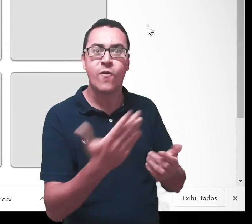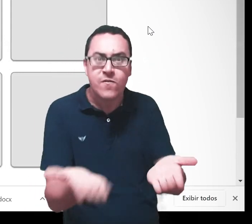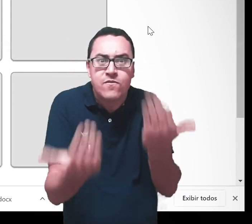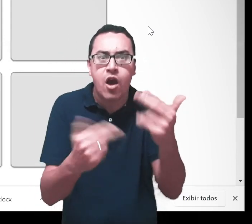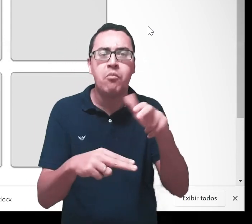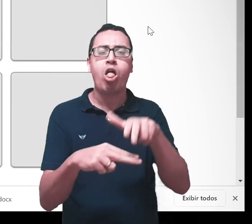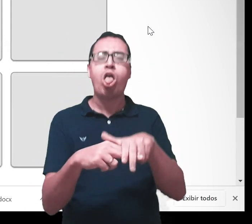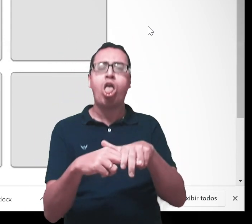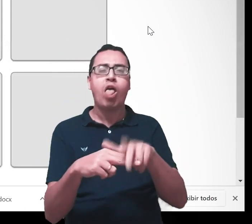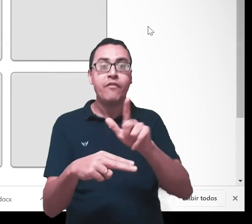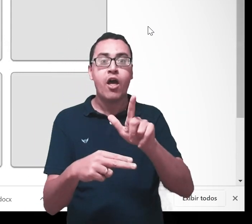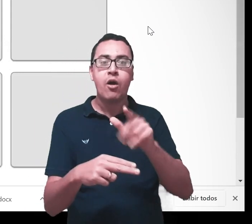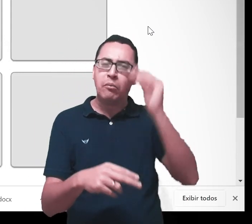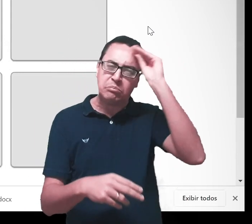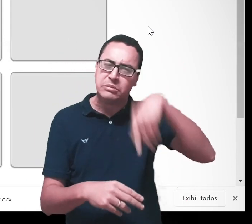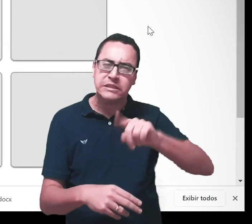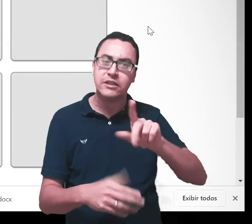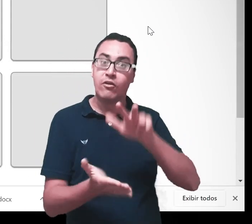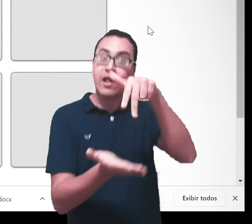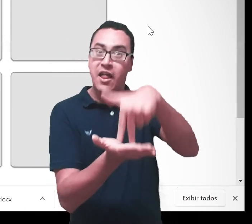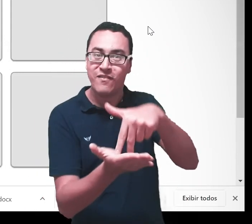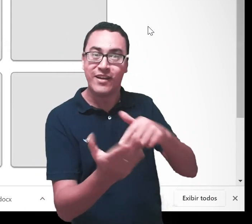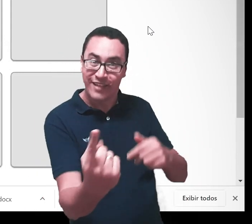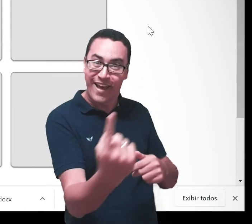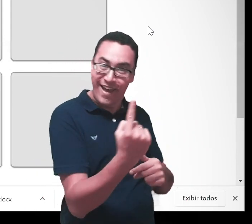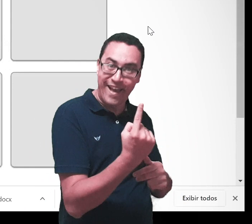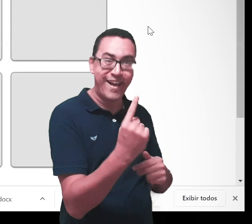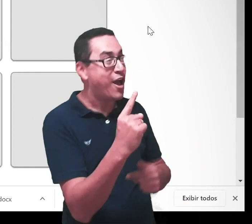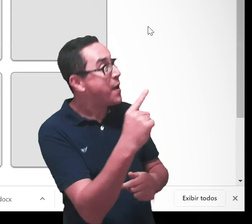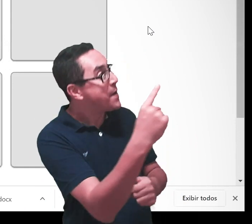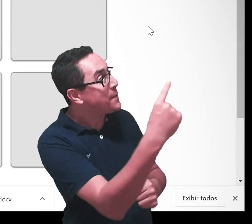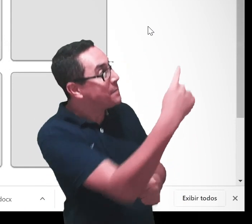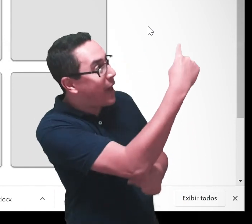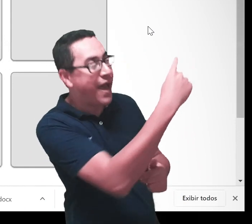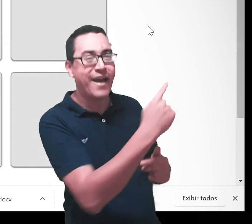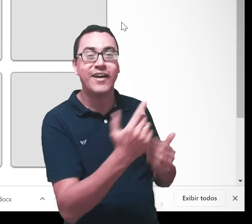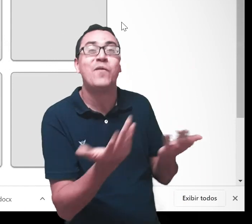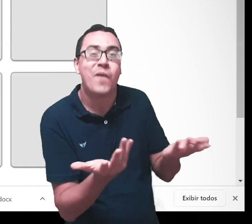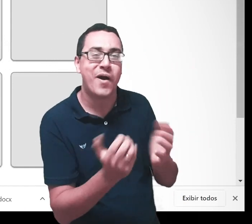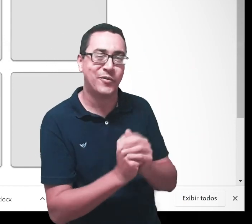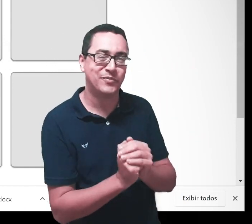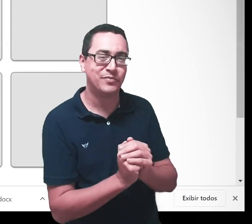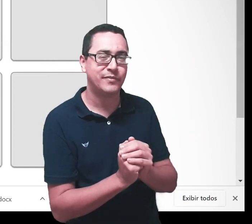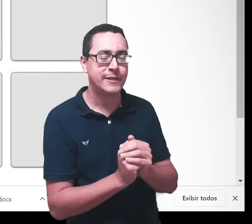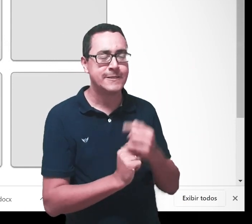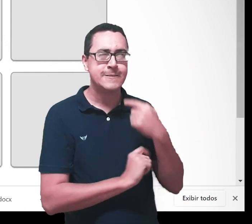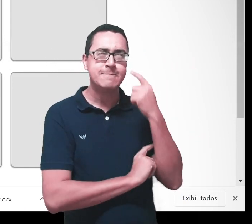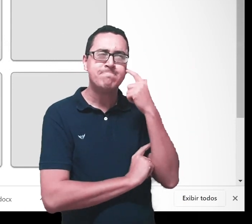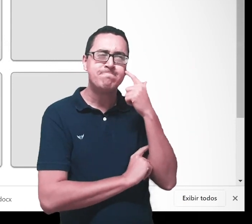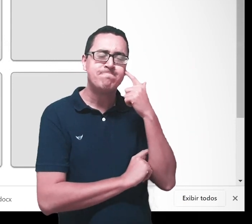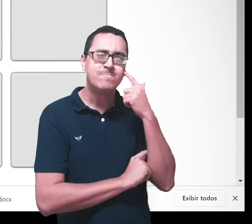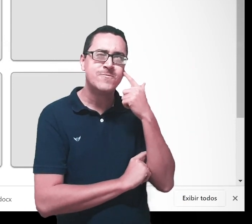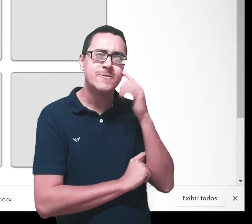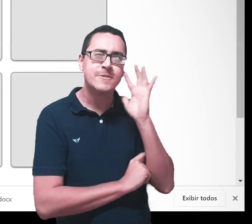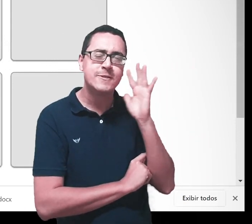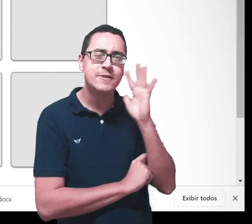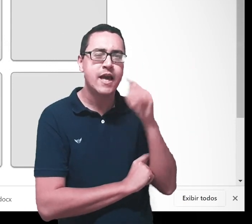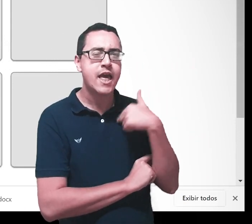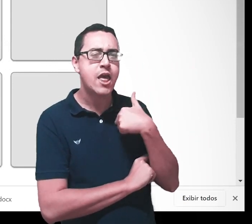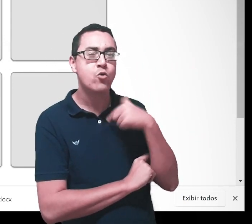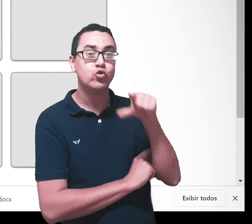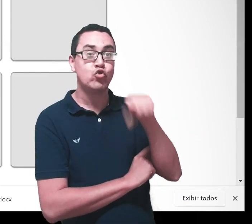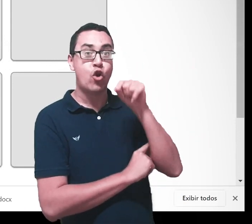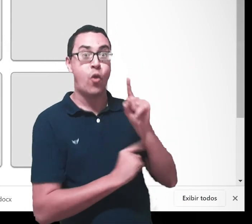sem preguiça. Então, olha só. Eu vou começar, deixa eu ver qual eu escolho. Eu vou começar com essa